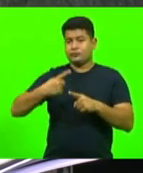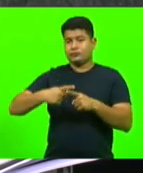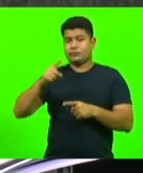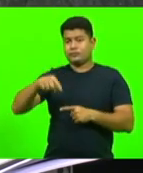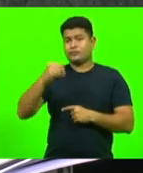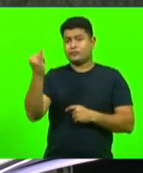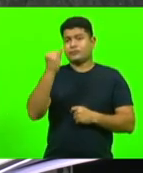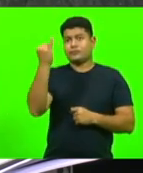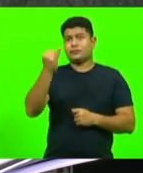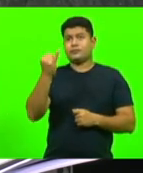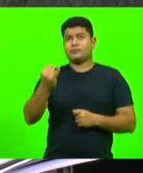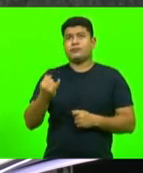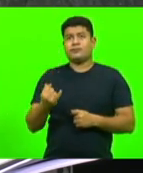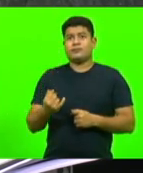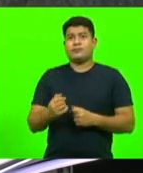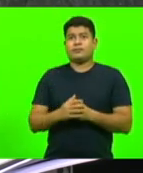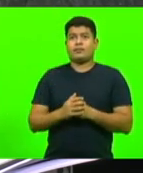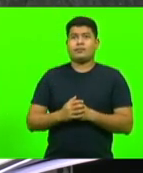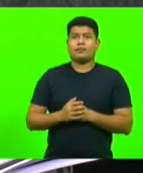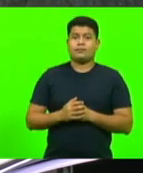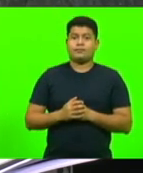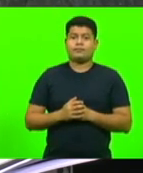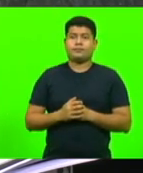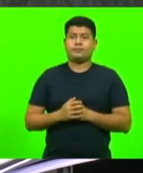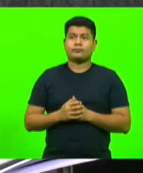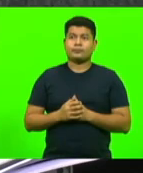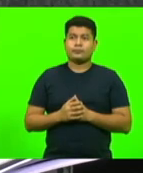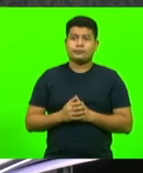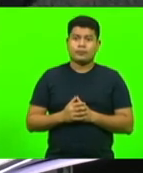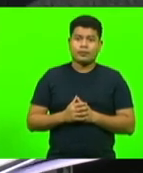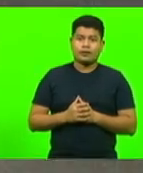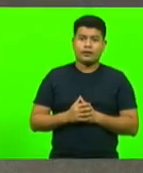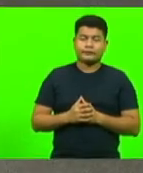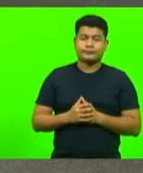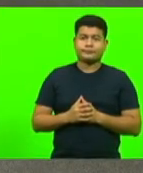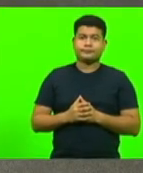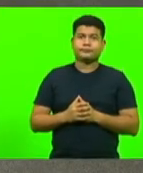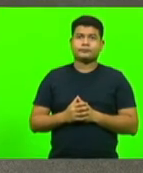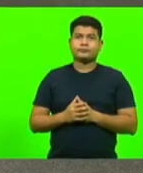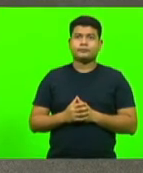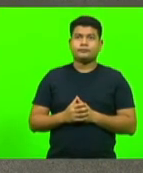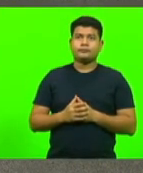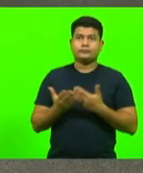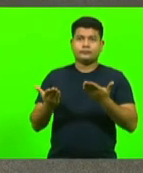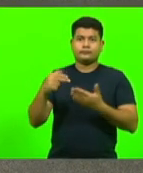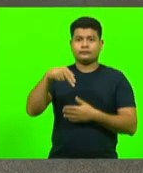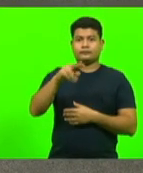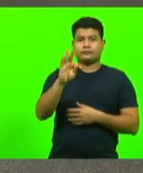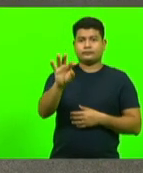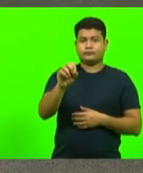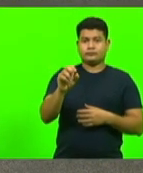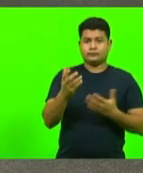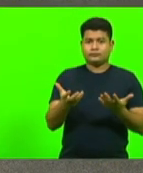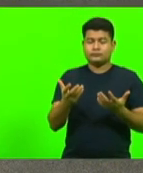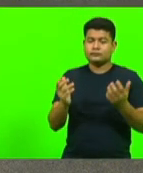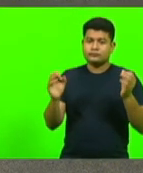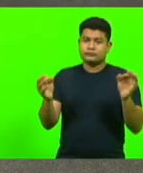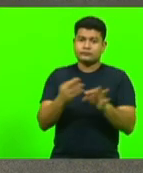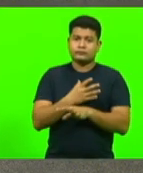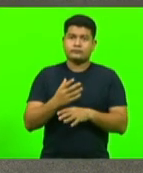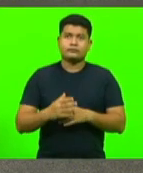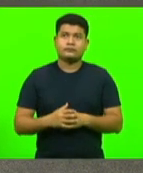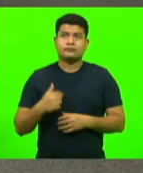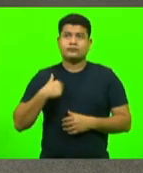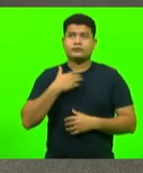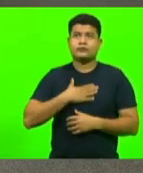a questão previdenciária envolvida Ok é nessa também quer fazer sua manifestação Eu também